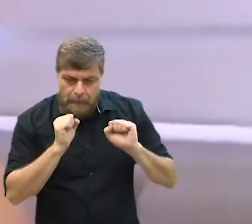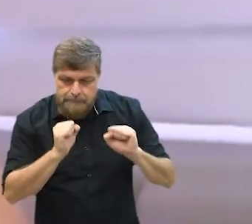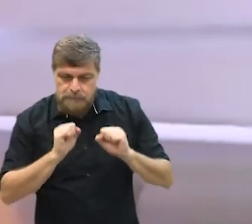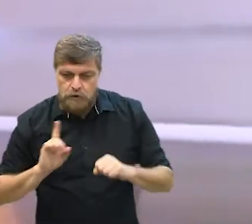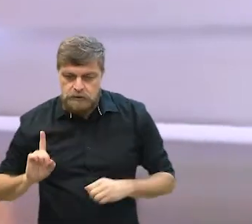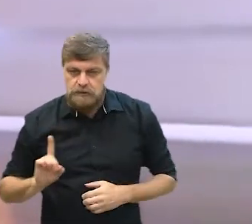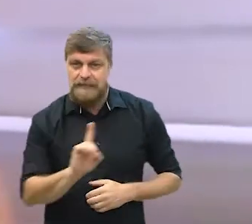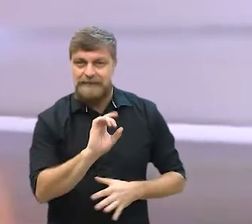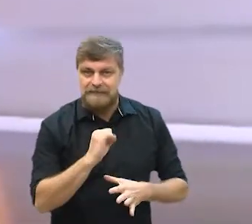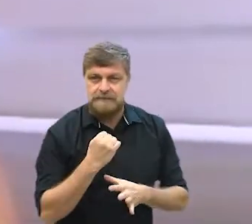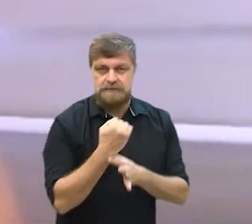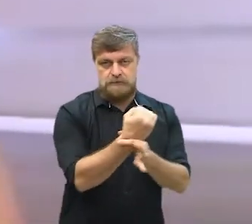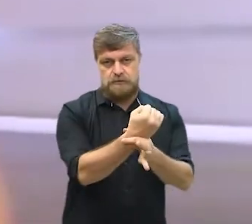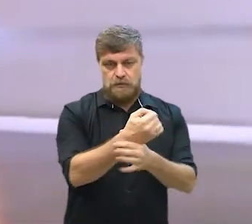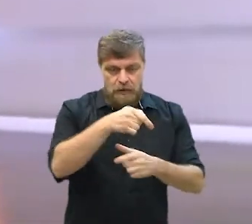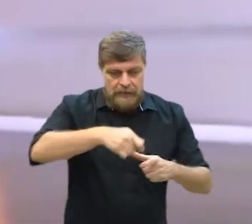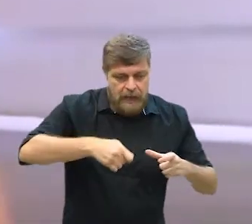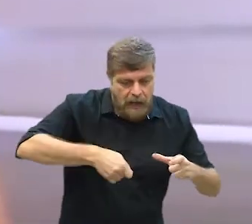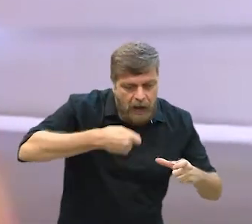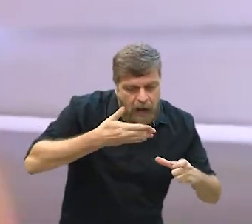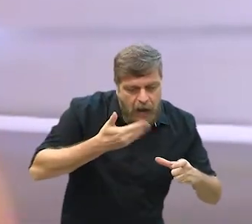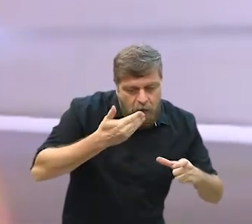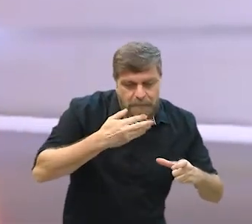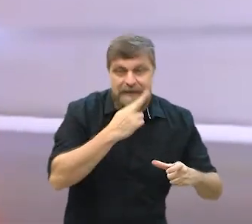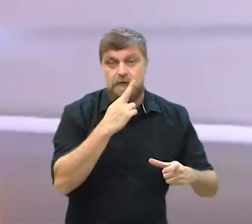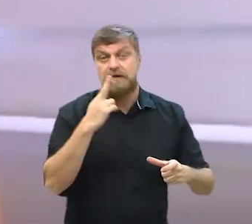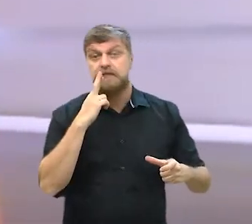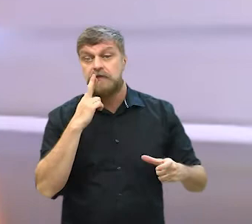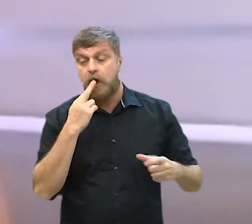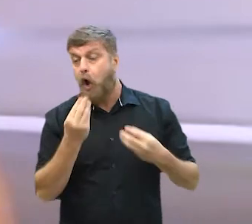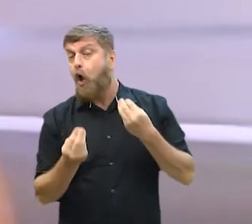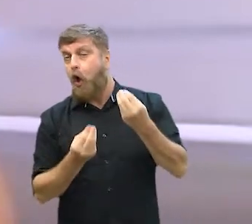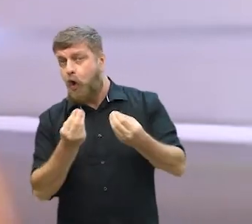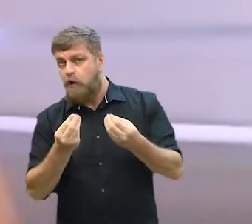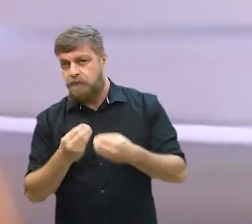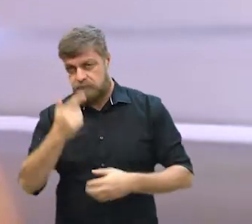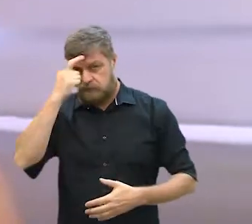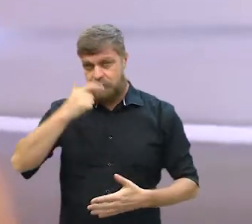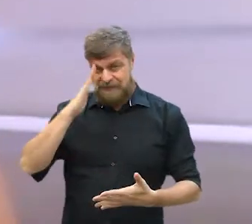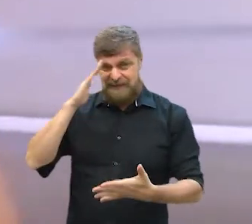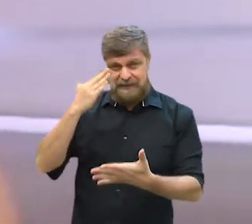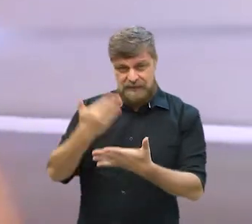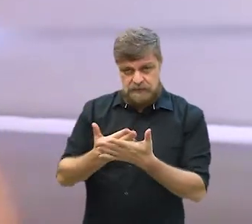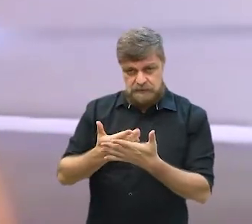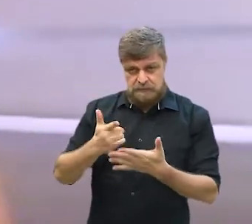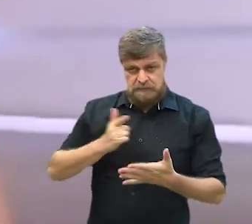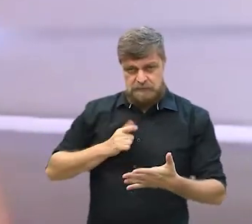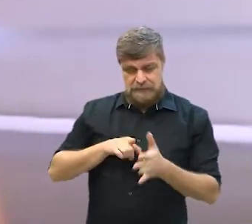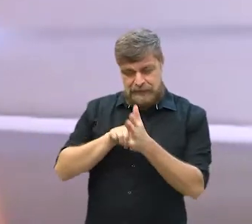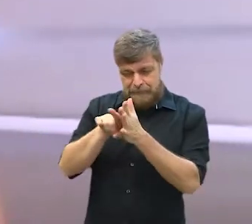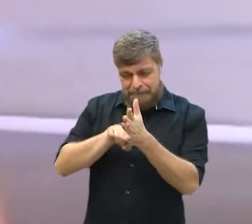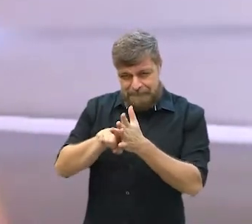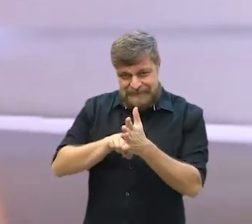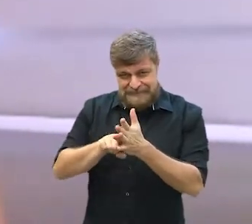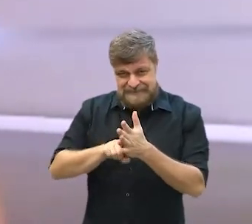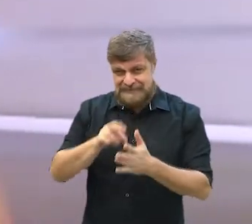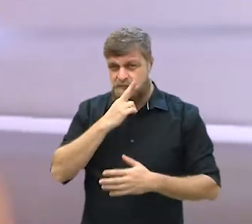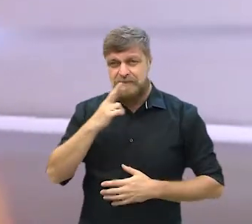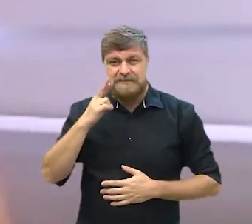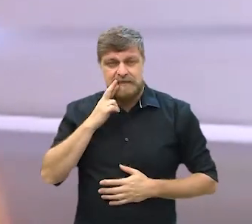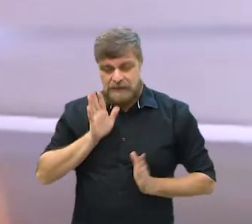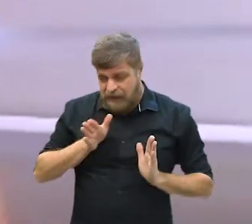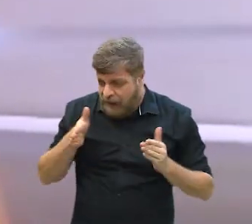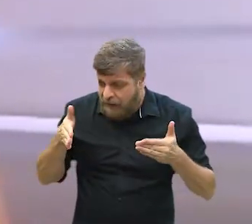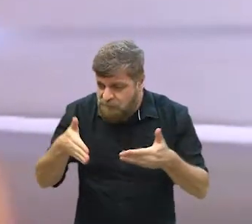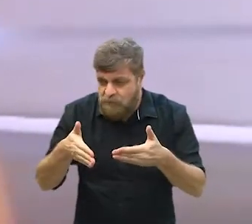esses clientes que é seguro você vir se alimentar aqui no meu restaurante? Então, eu acredito que todo o investimento que os restaurantes